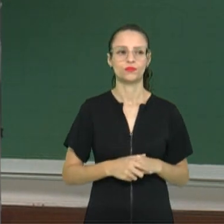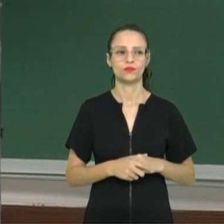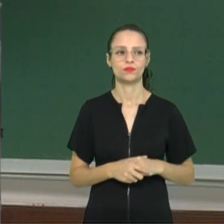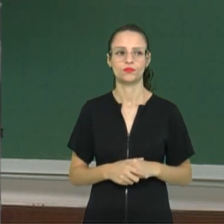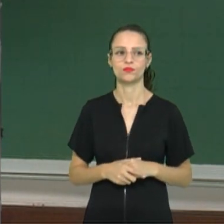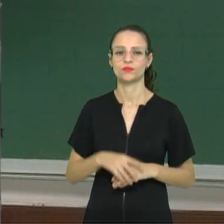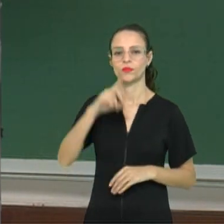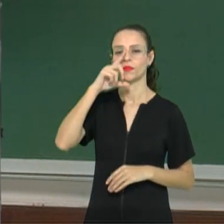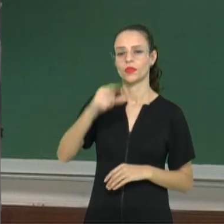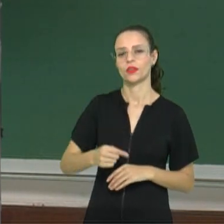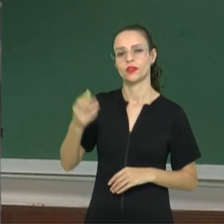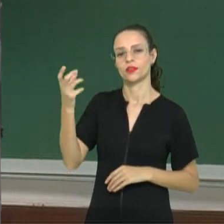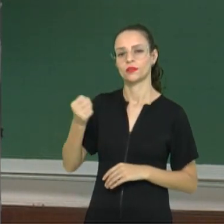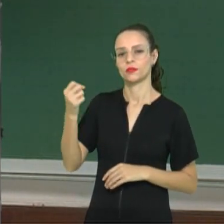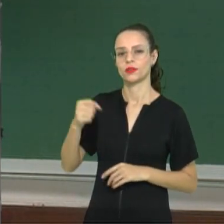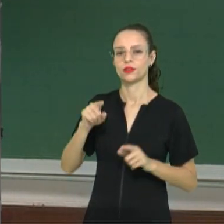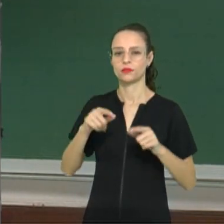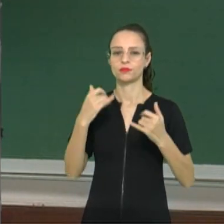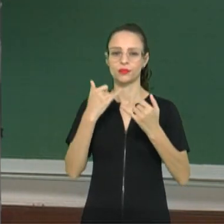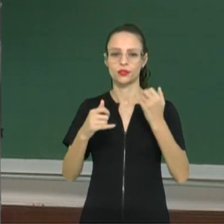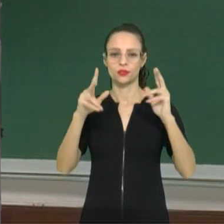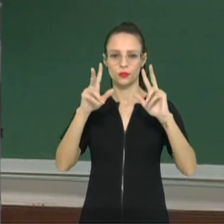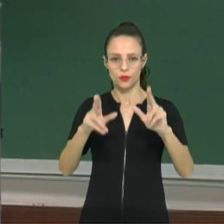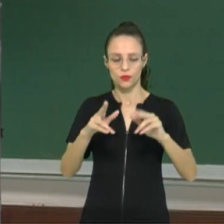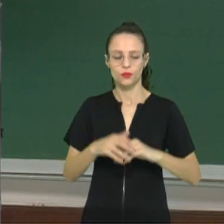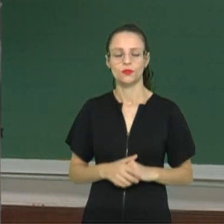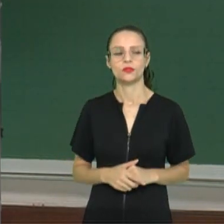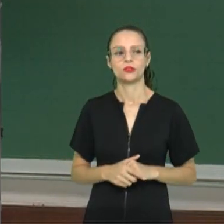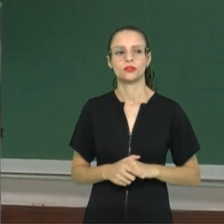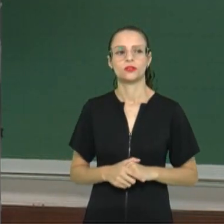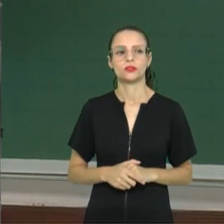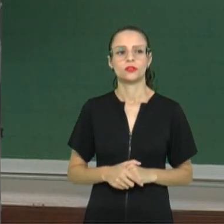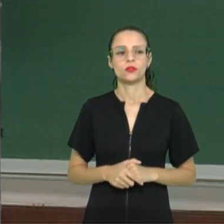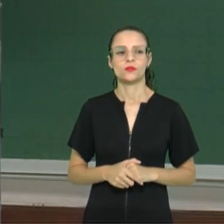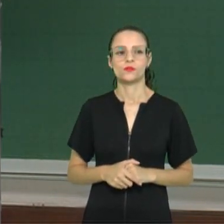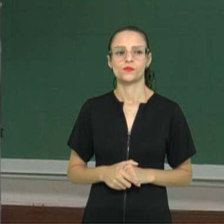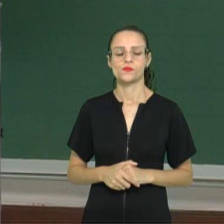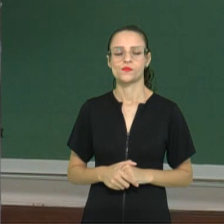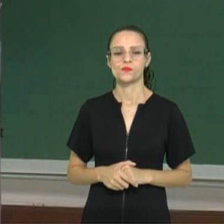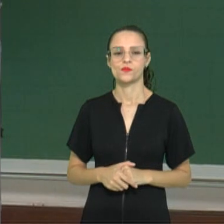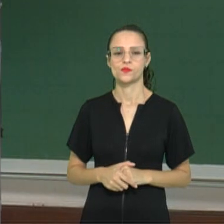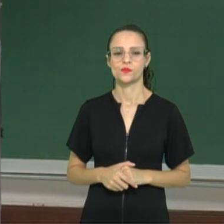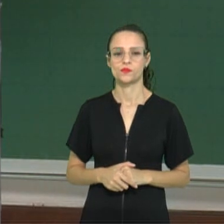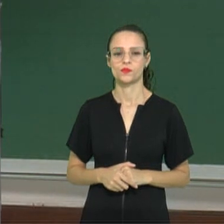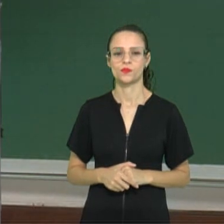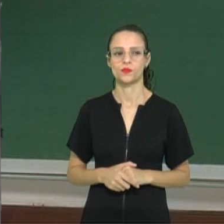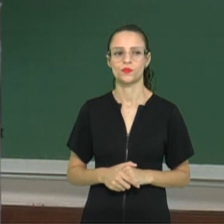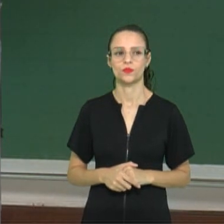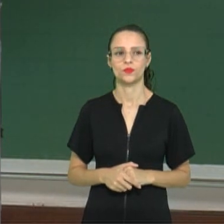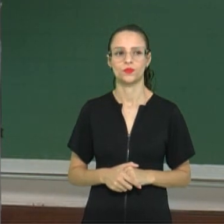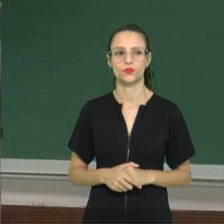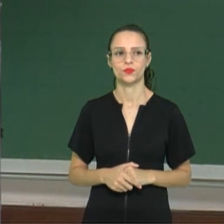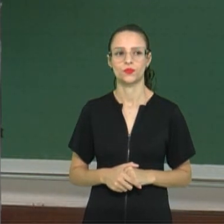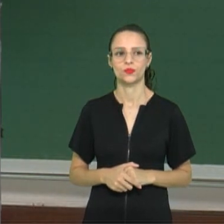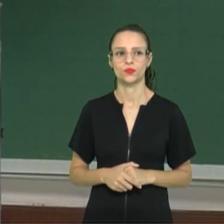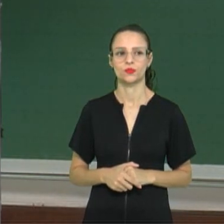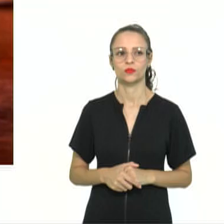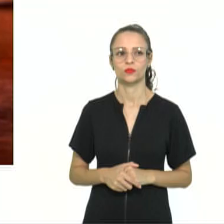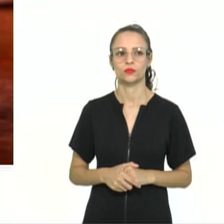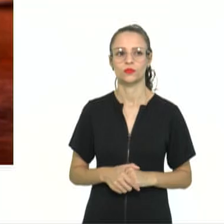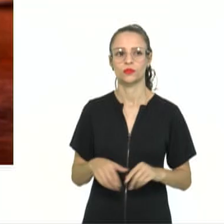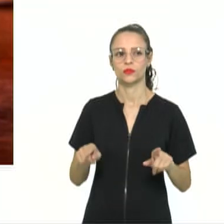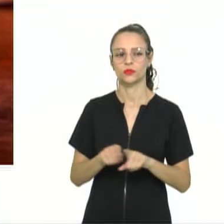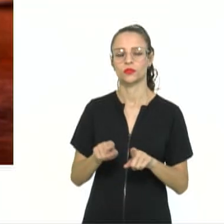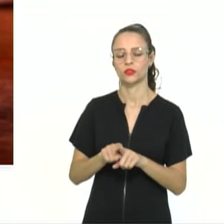o animal desenvolve, que o animal representa, né, que o animal traz, né? Então, outro estilo é chamado de garça branca. Temos